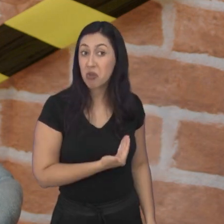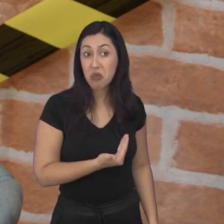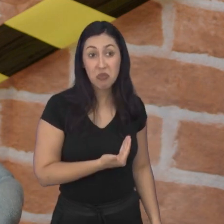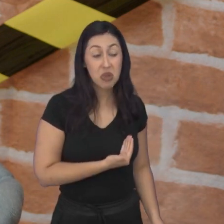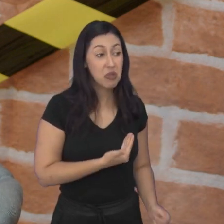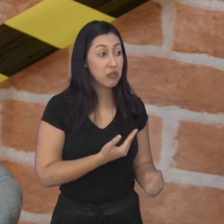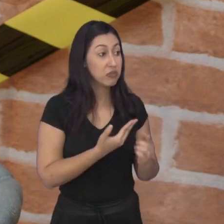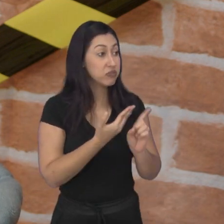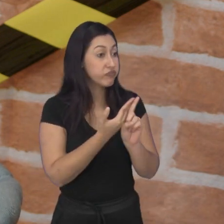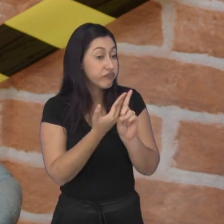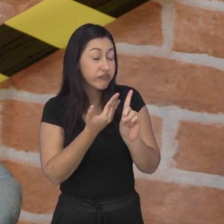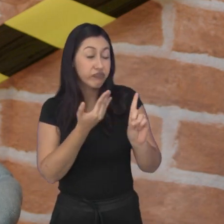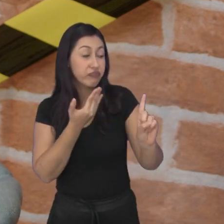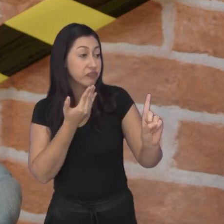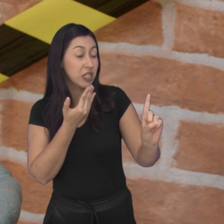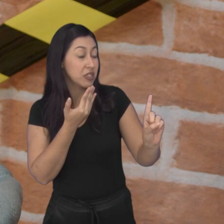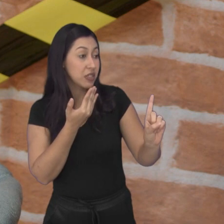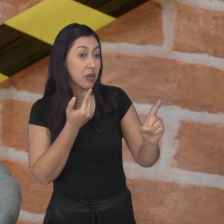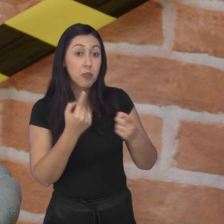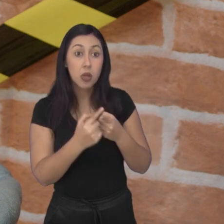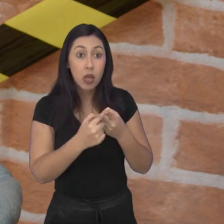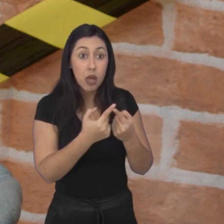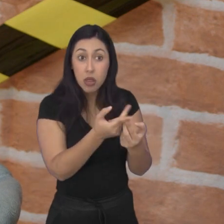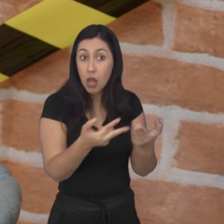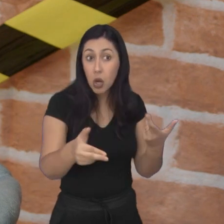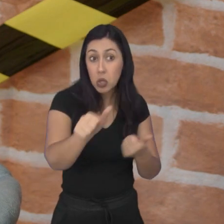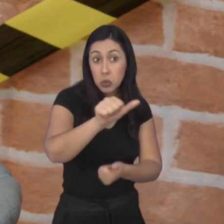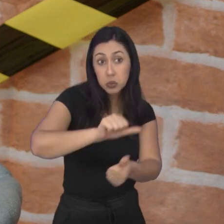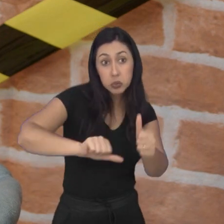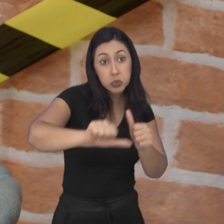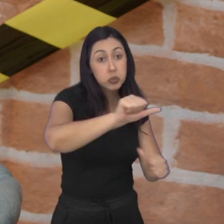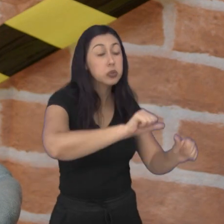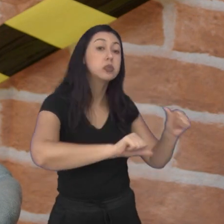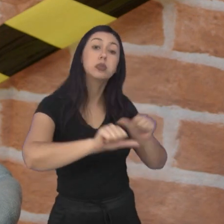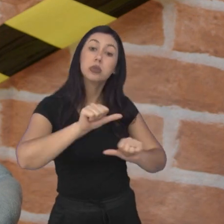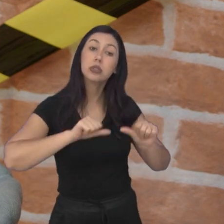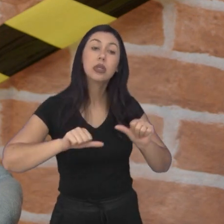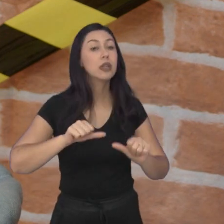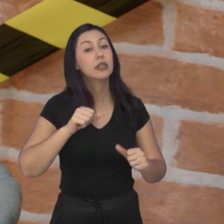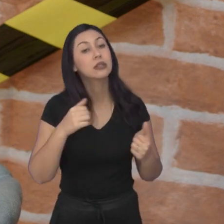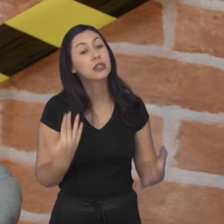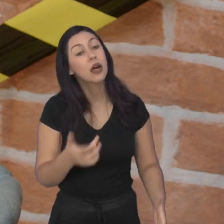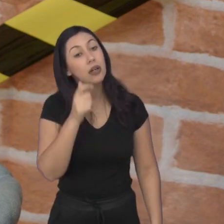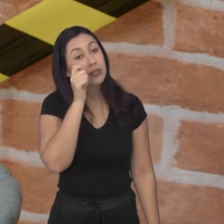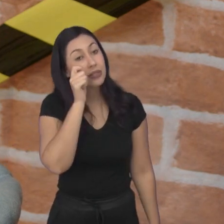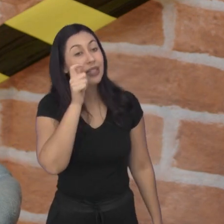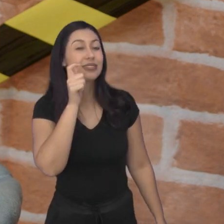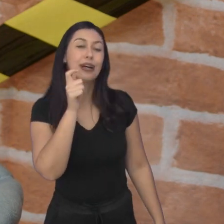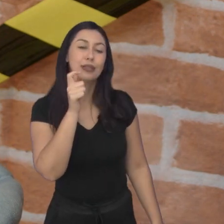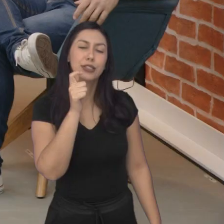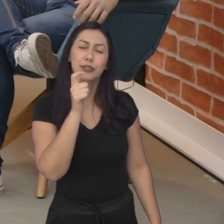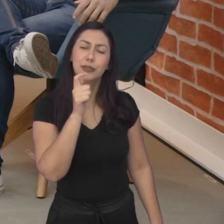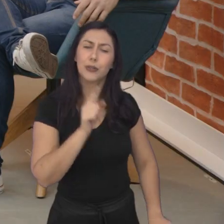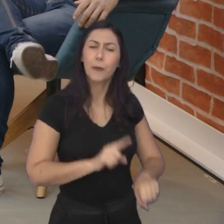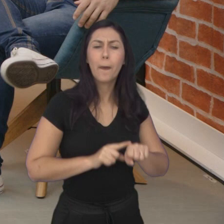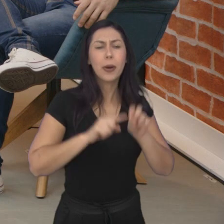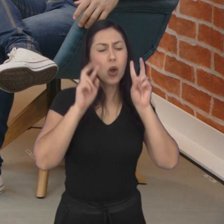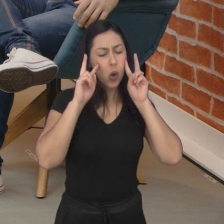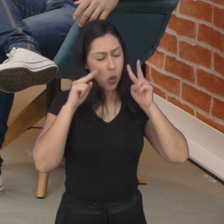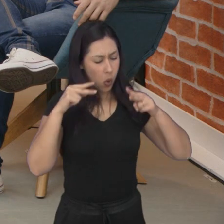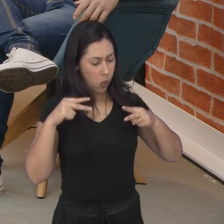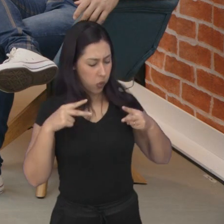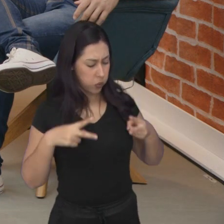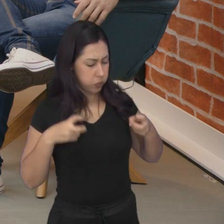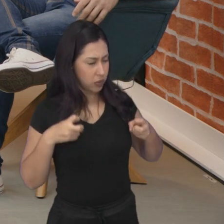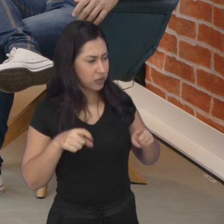coisas não duram, as coisas estão sempre se movendo, é tudo muito rotativo. Né? É interessante a gente ter um momento de introspecção para